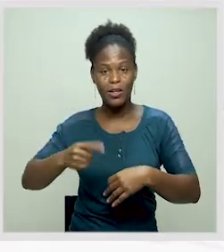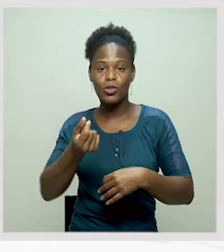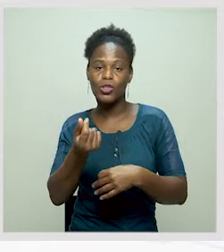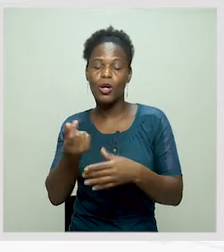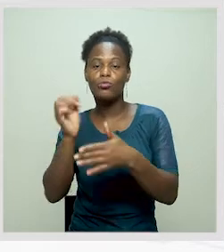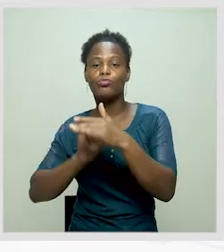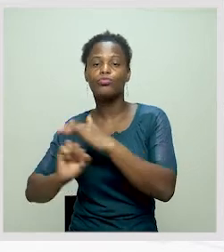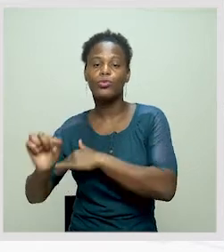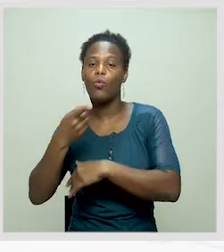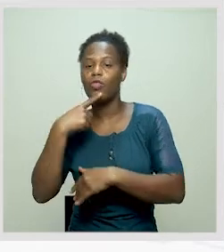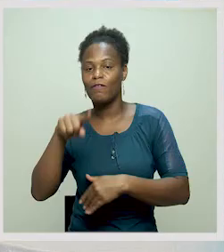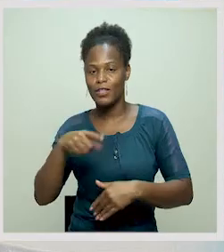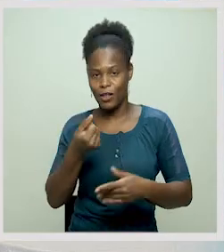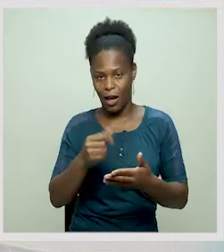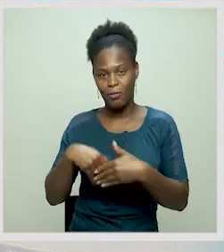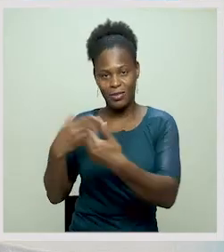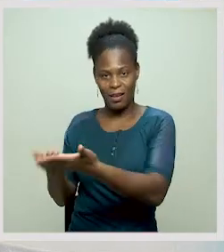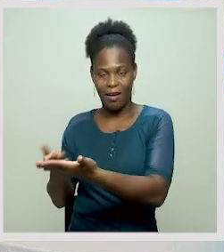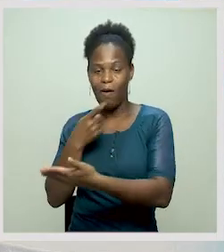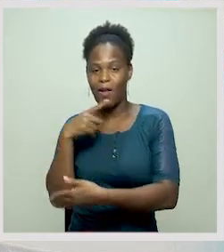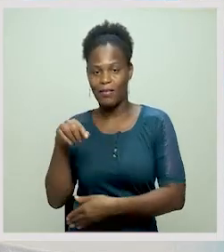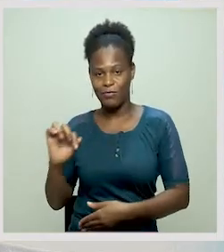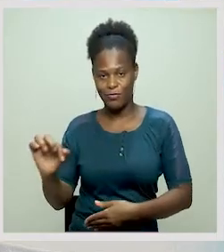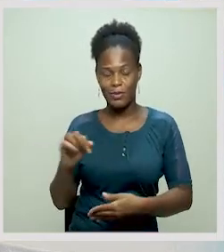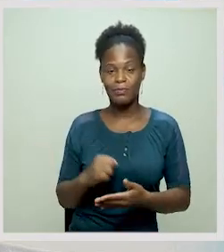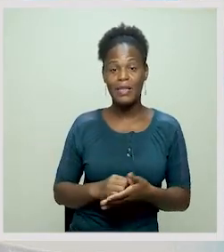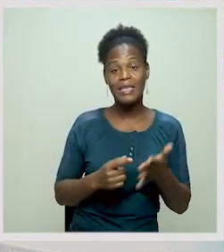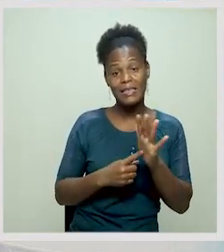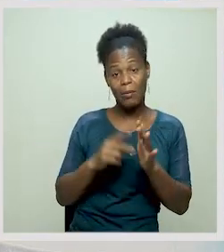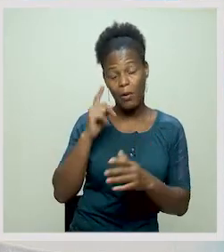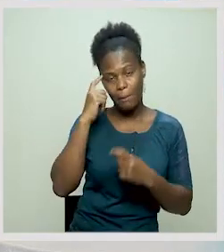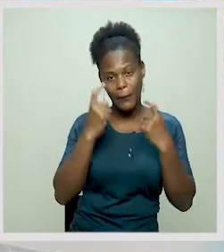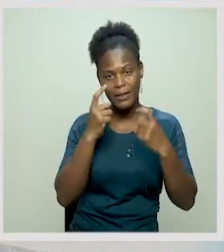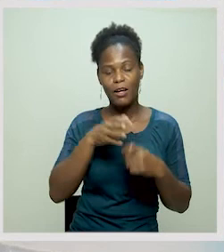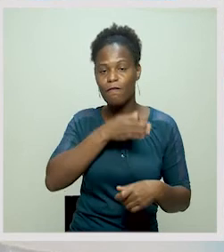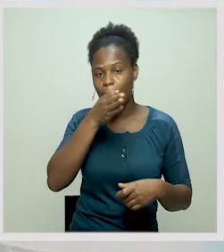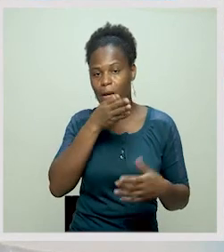seu dinheiro de volta. Vamos supor que uma família